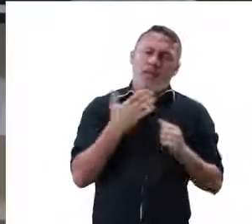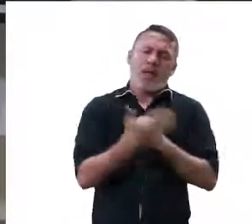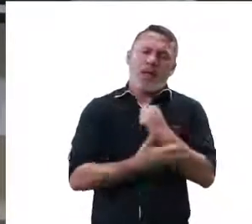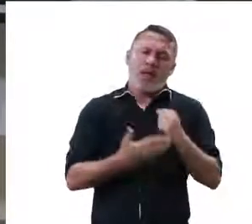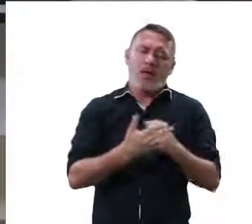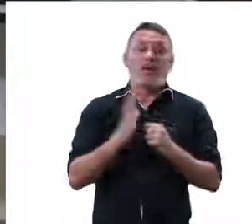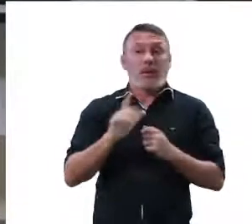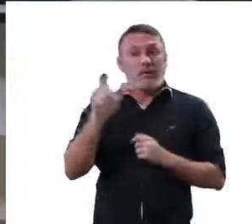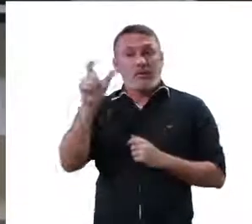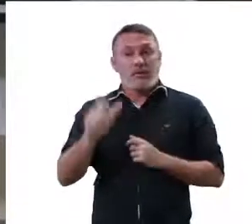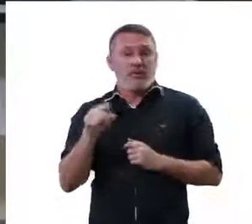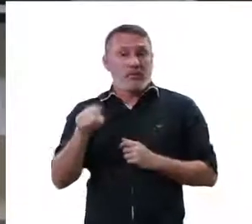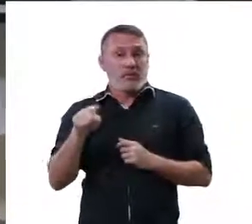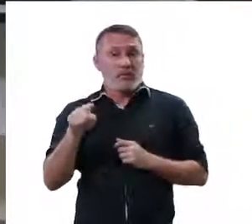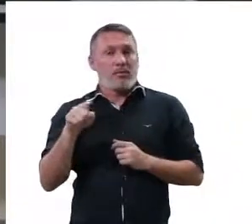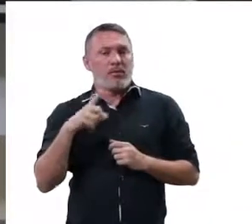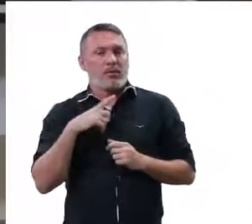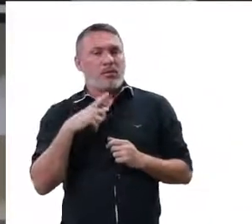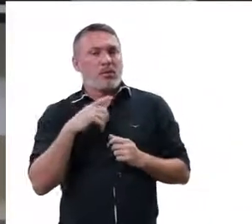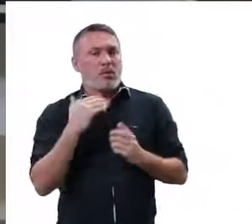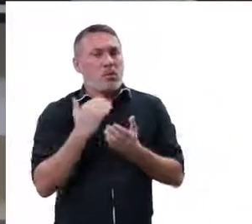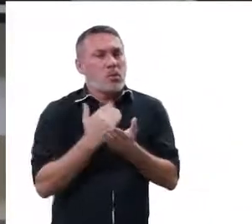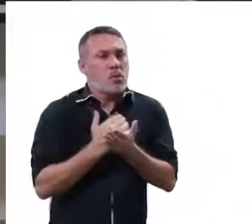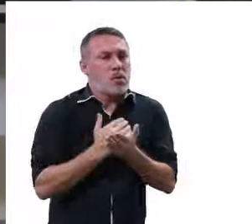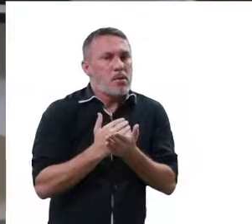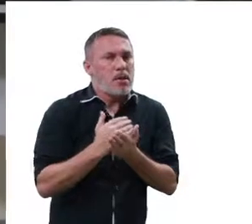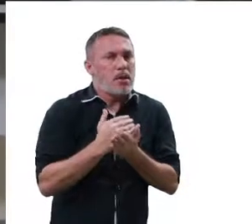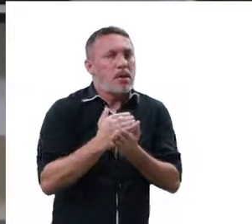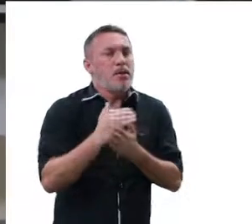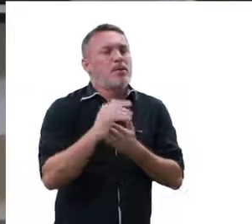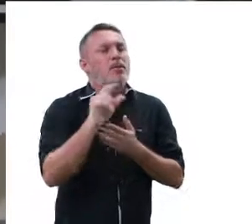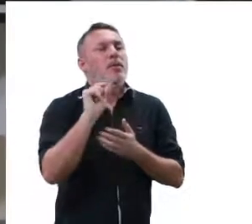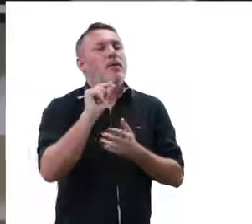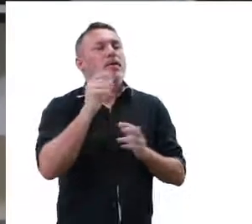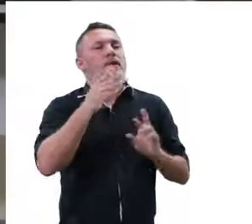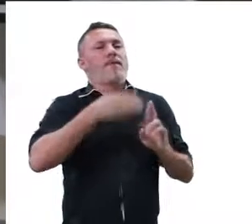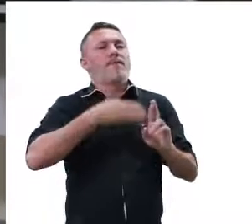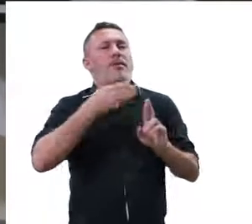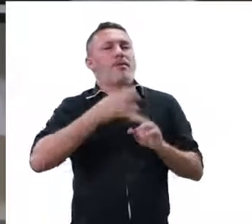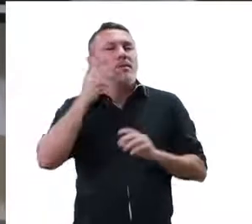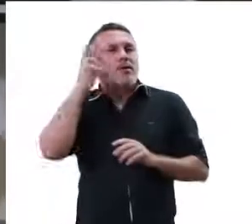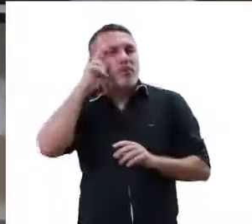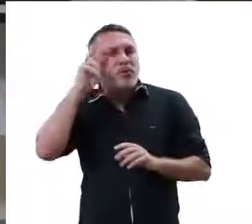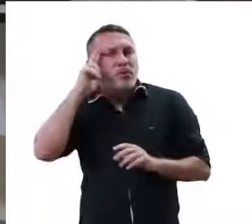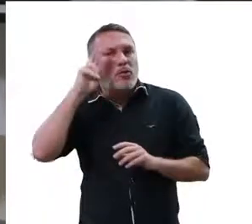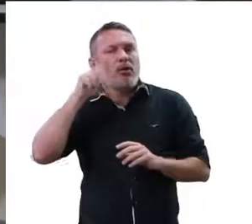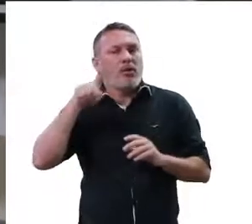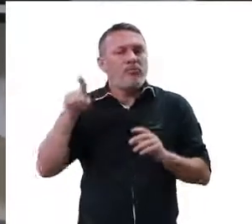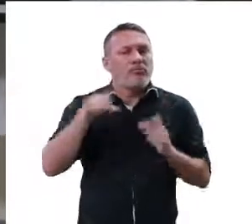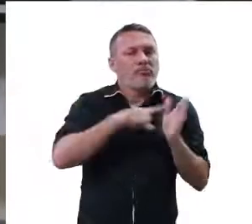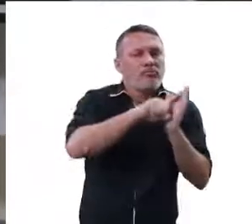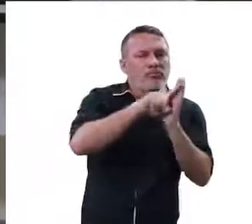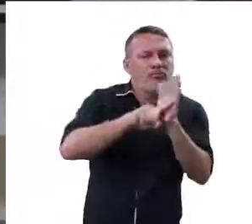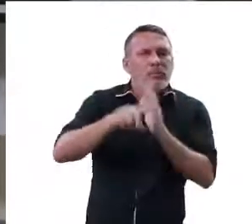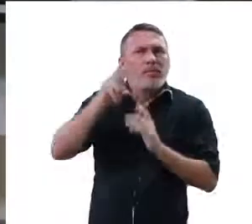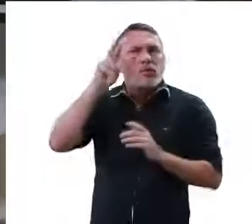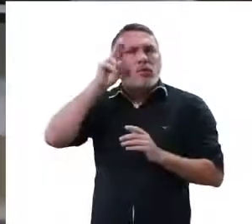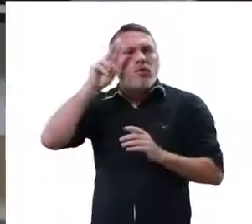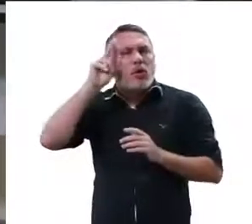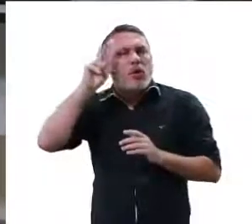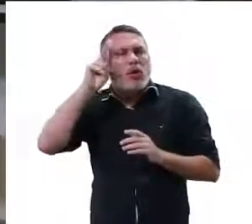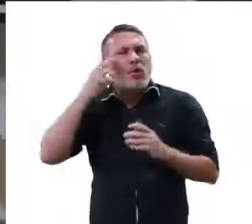tinha feito isso, mas é as referências históricas. As referências históricas